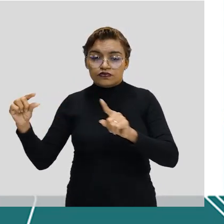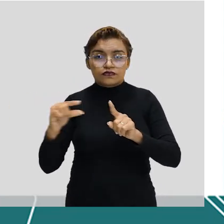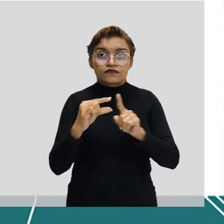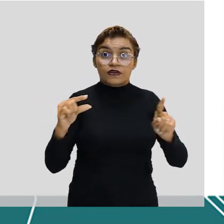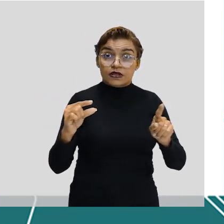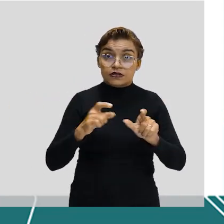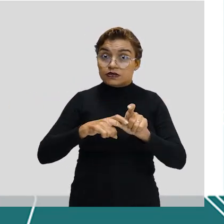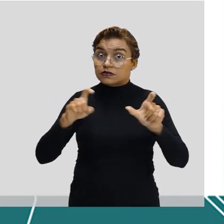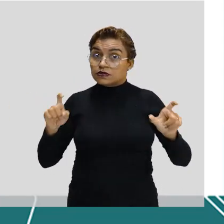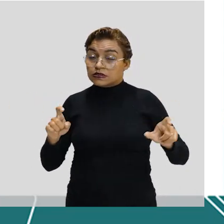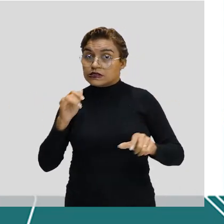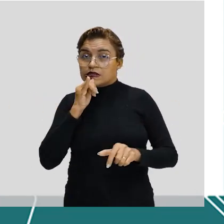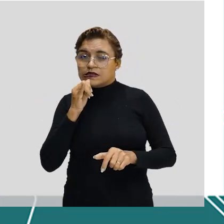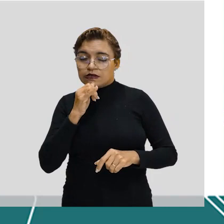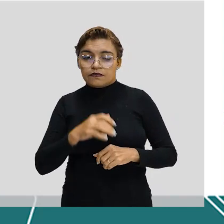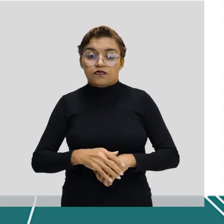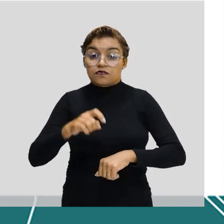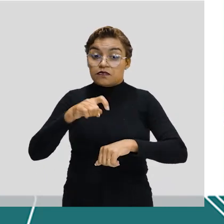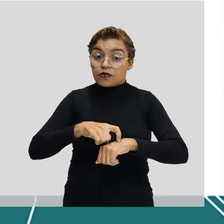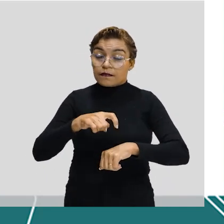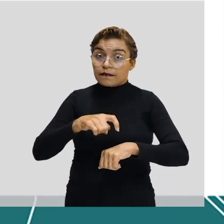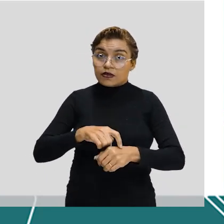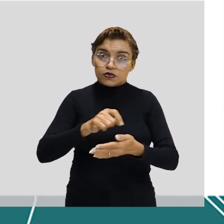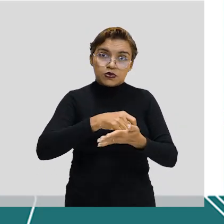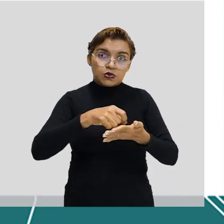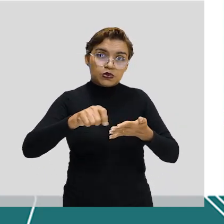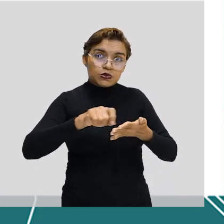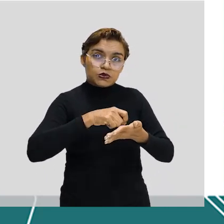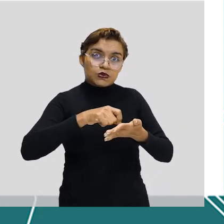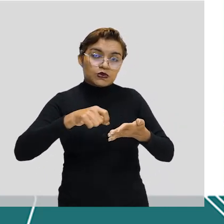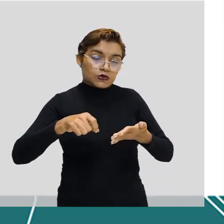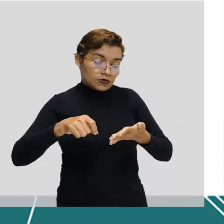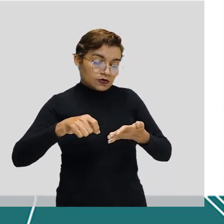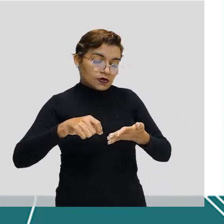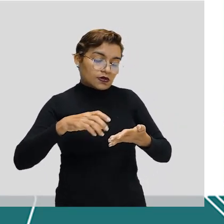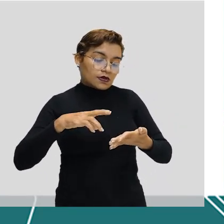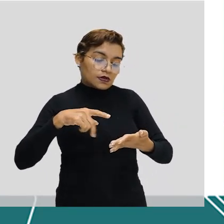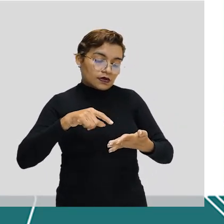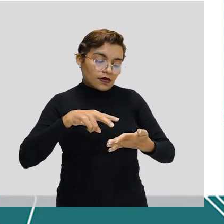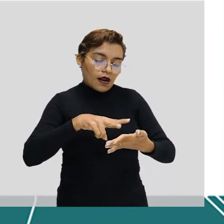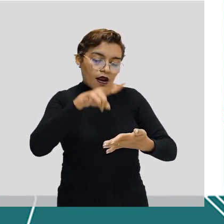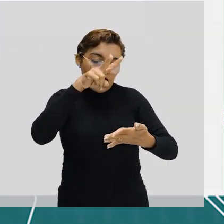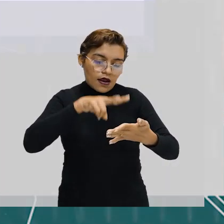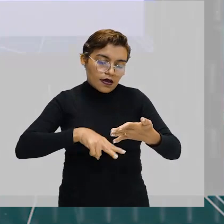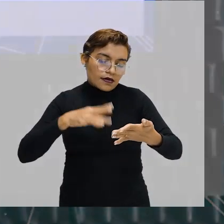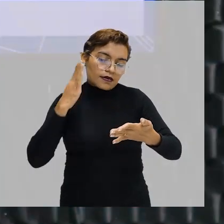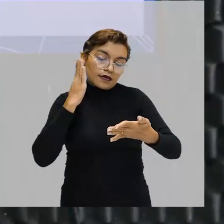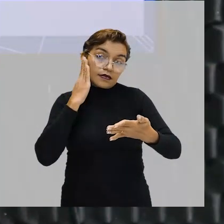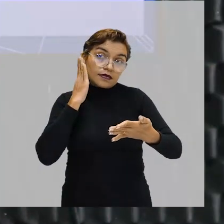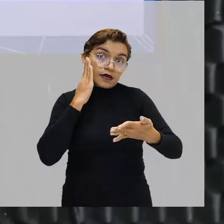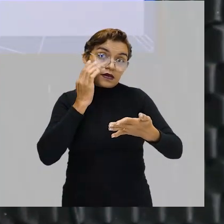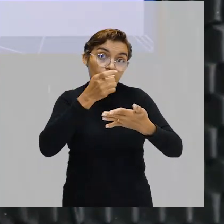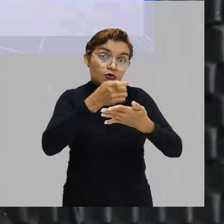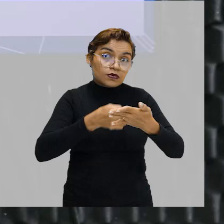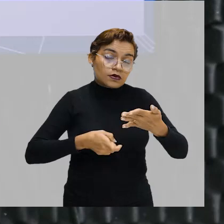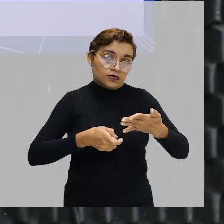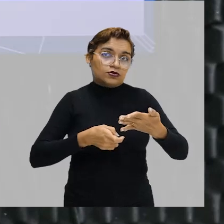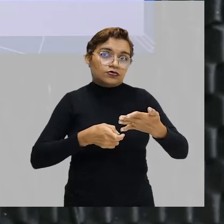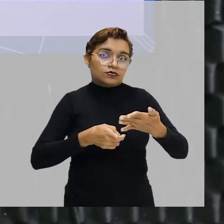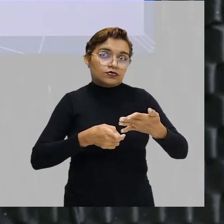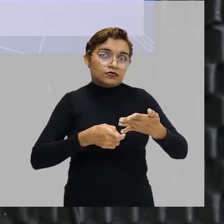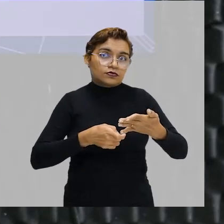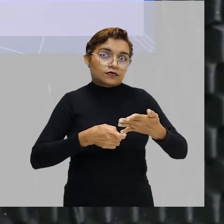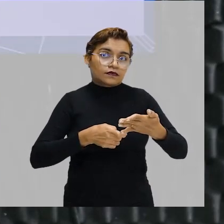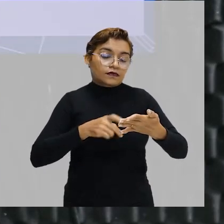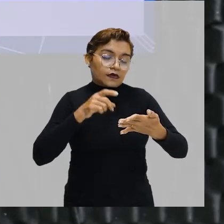bom? Na hora de produzir e de interpretar textos. A interpretação textual é